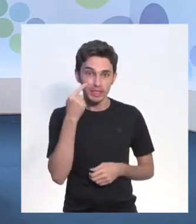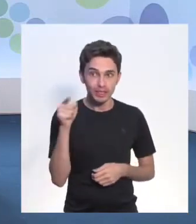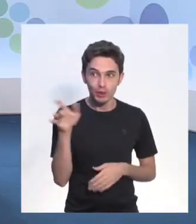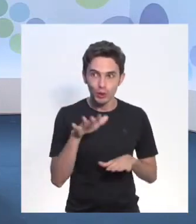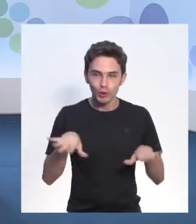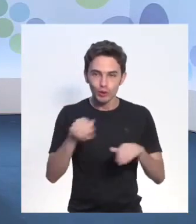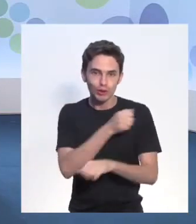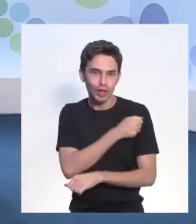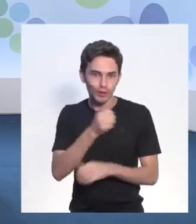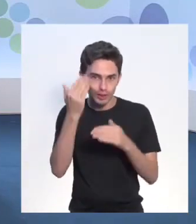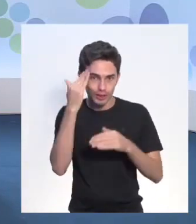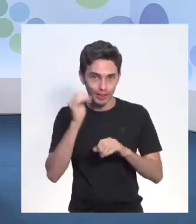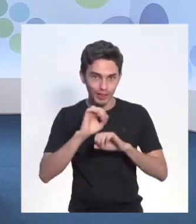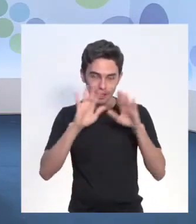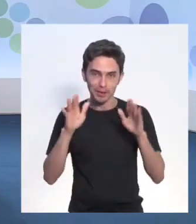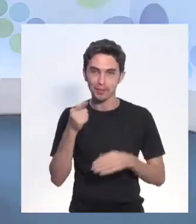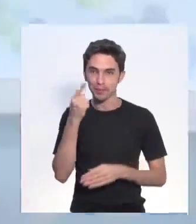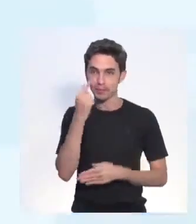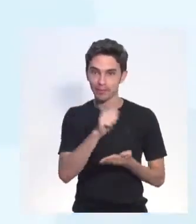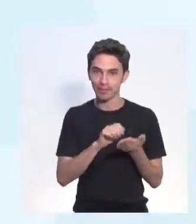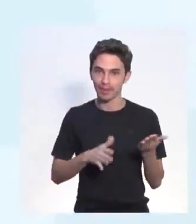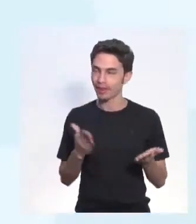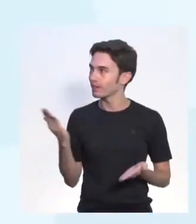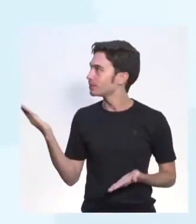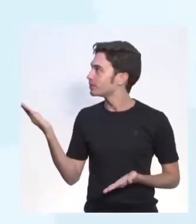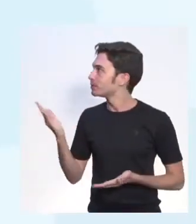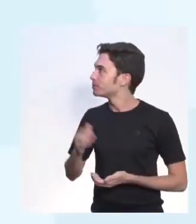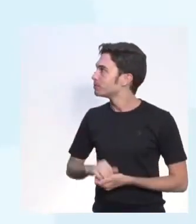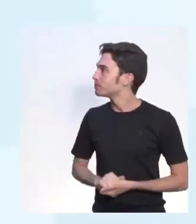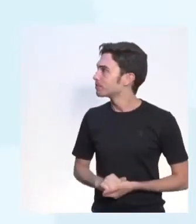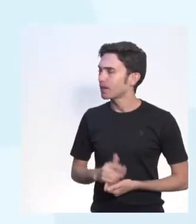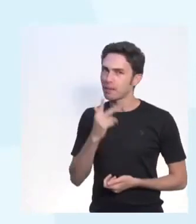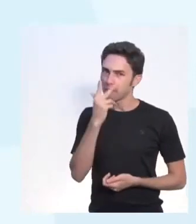Boa. Atividade 1, então, na tela para eles. É bem parecida com a